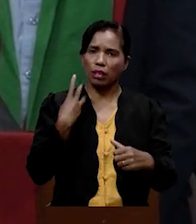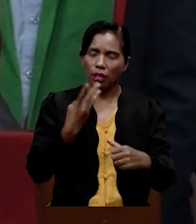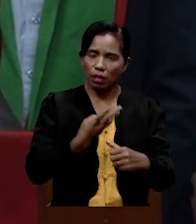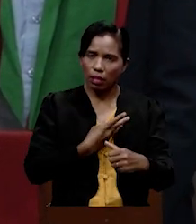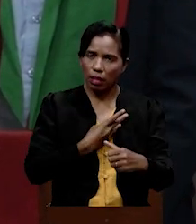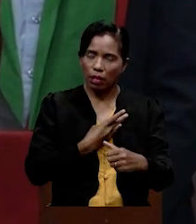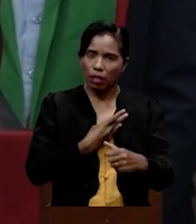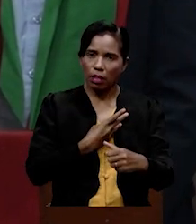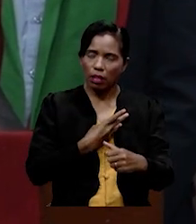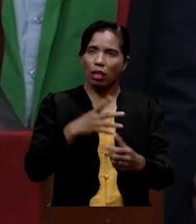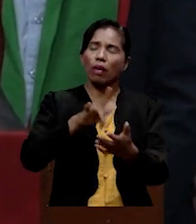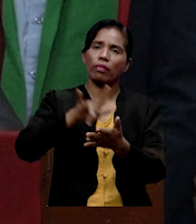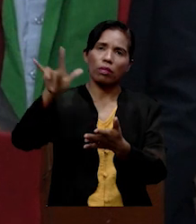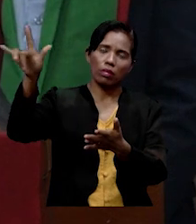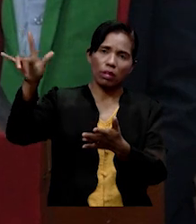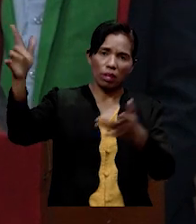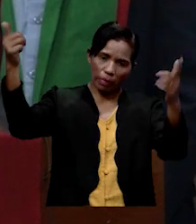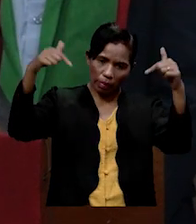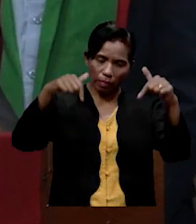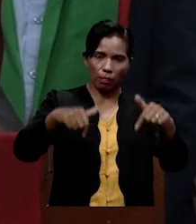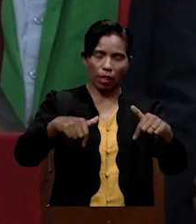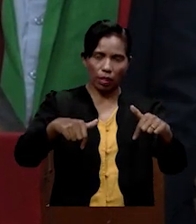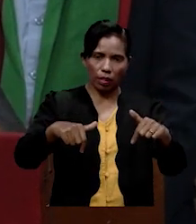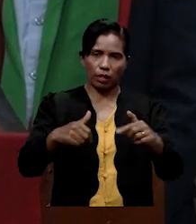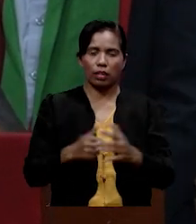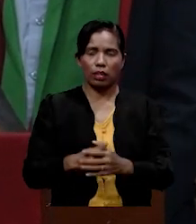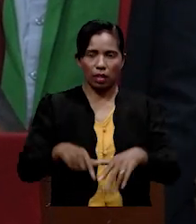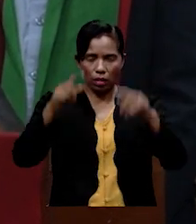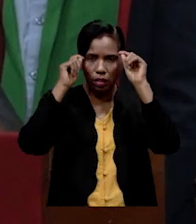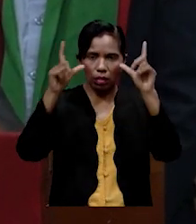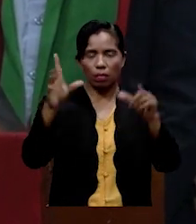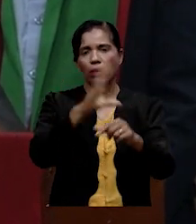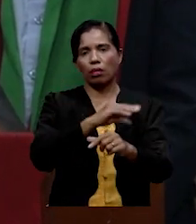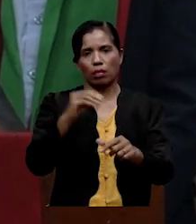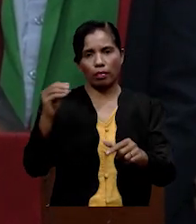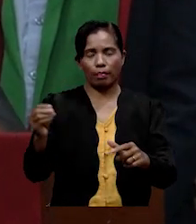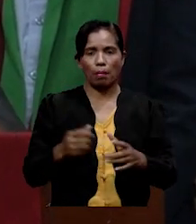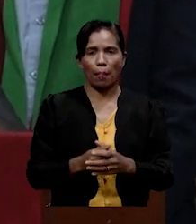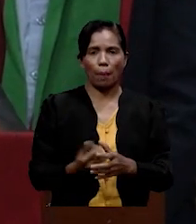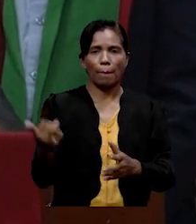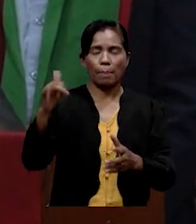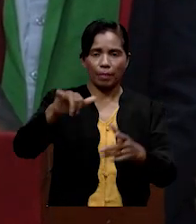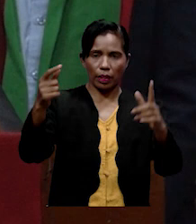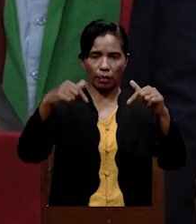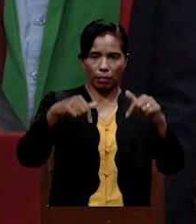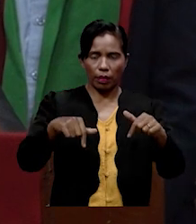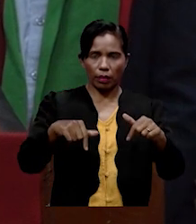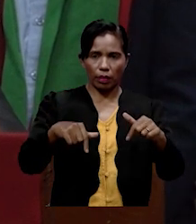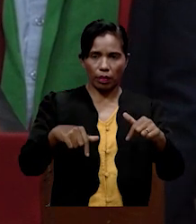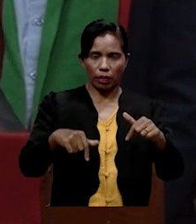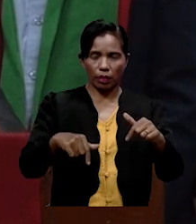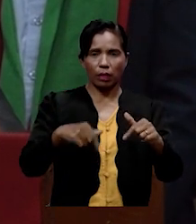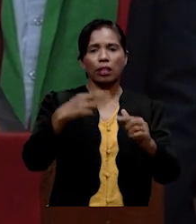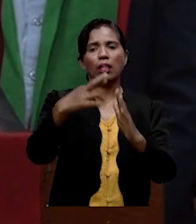avião Sira vemos que opera o tipo designate sira opera regular